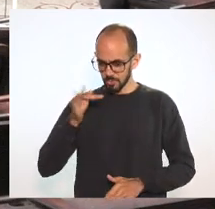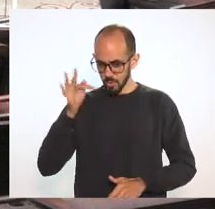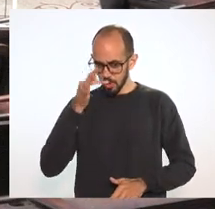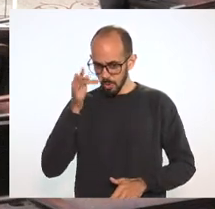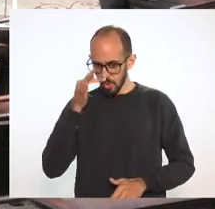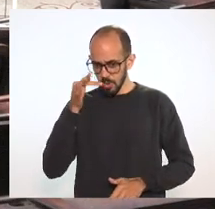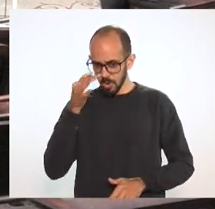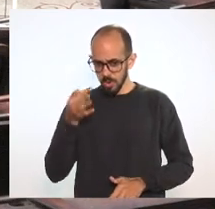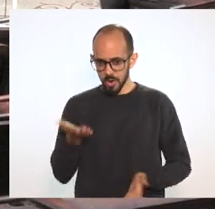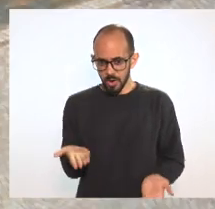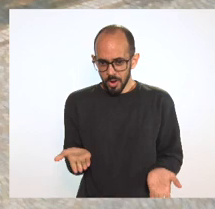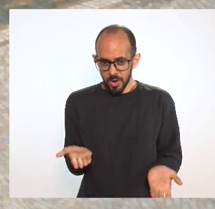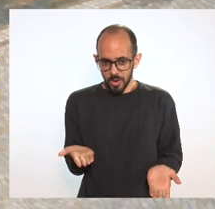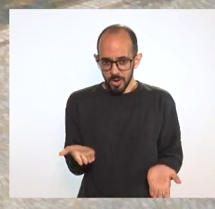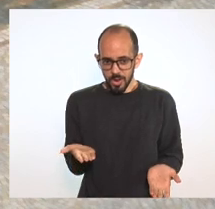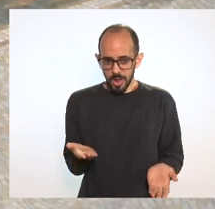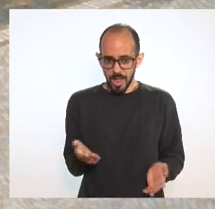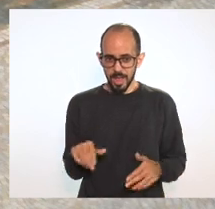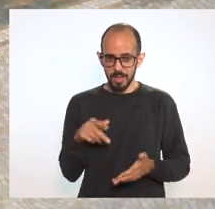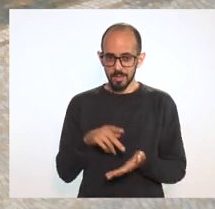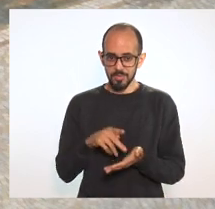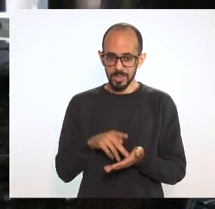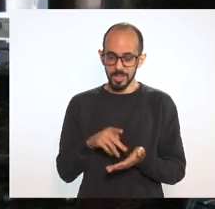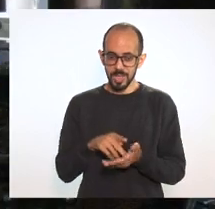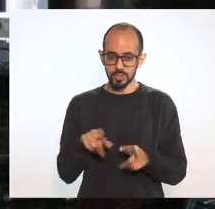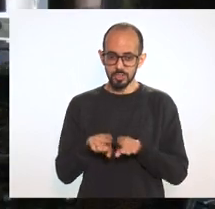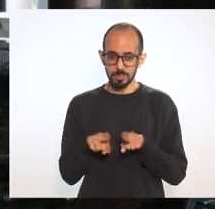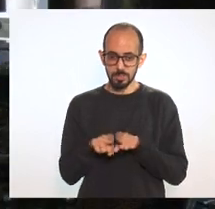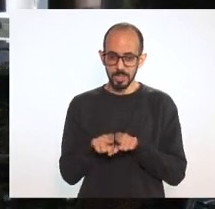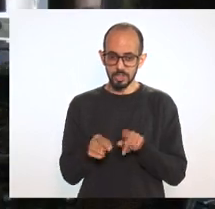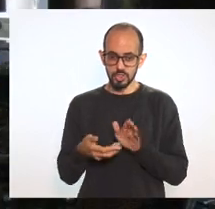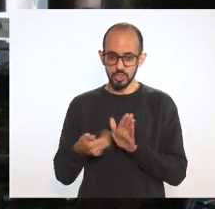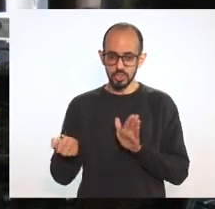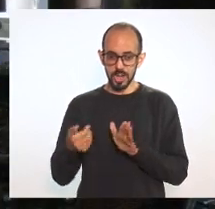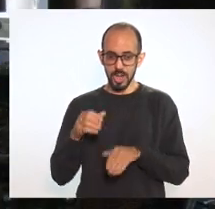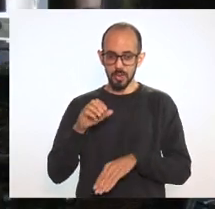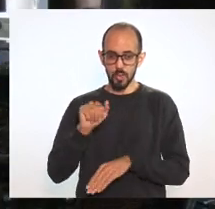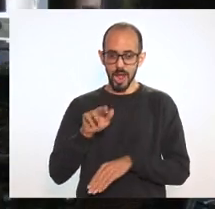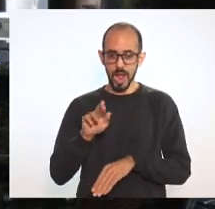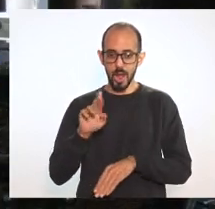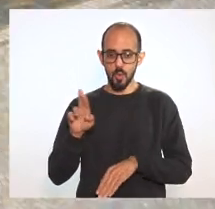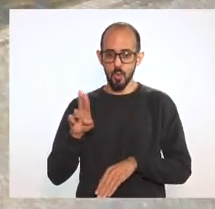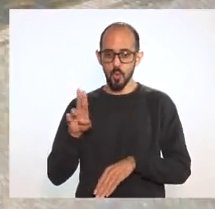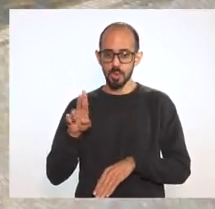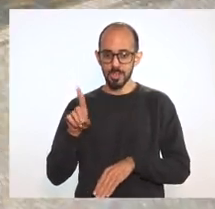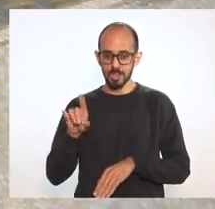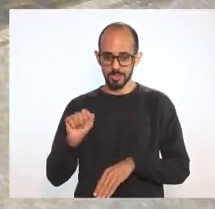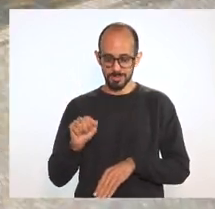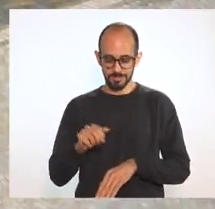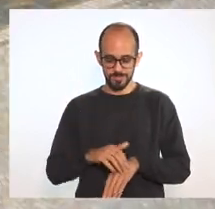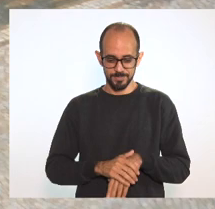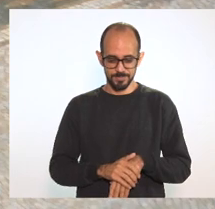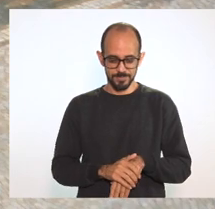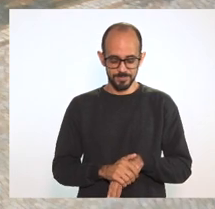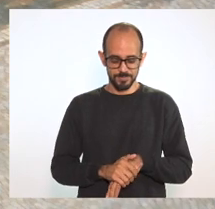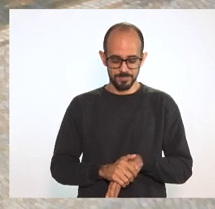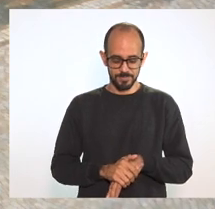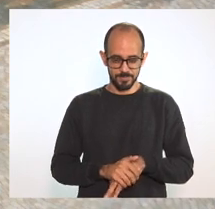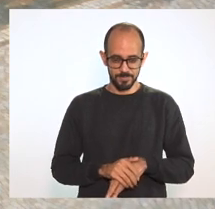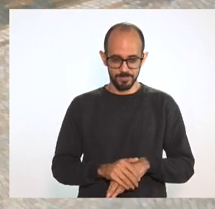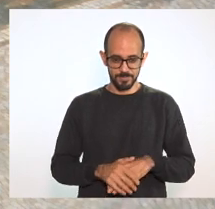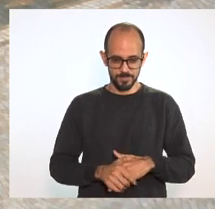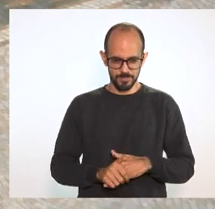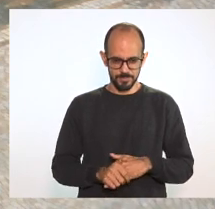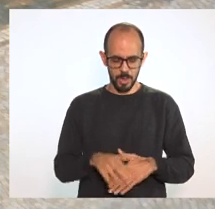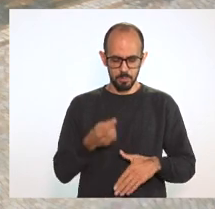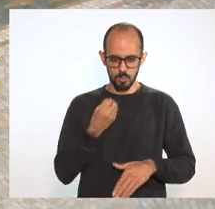Na verdade, tiraram a flor e a arruda também. A arruda está na ponta direita. Ah, é verdade. Senhor